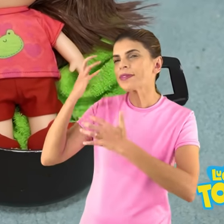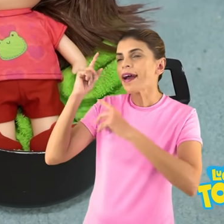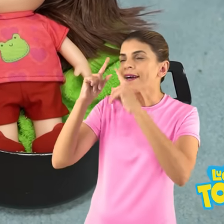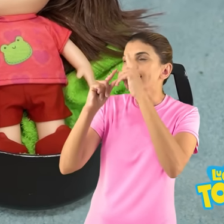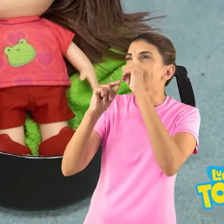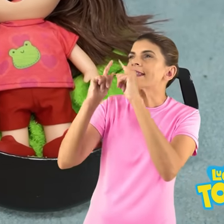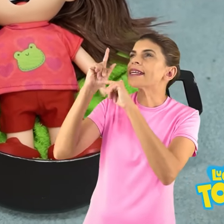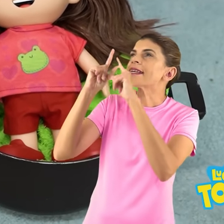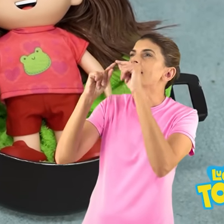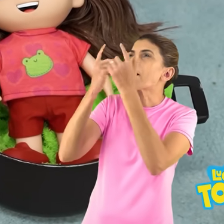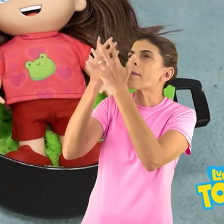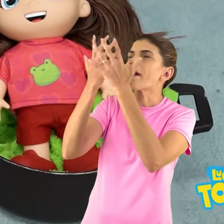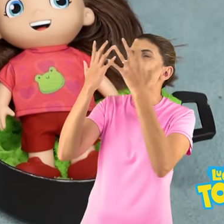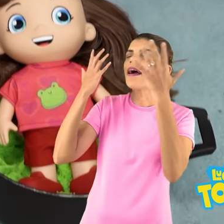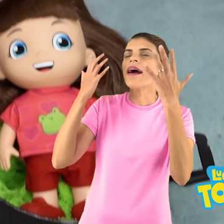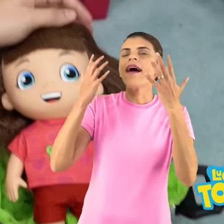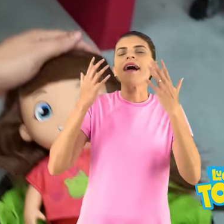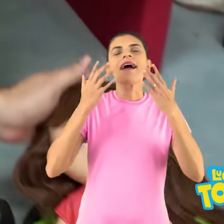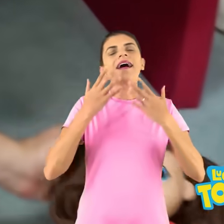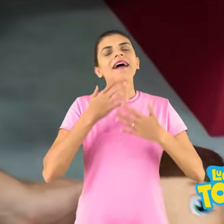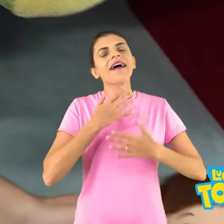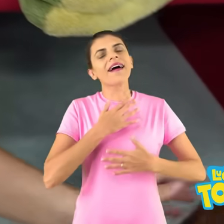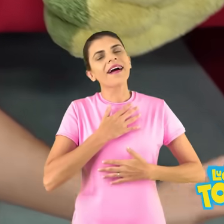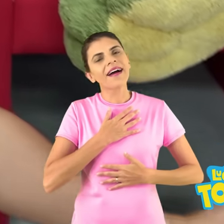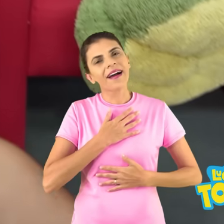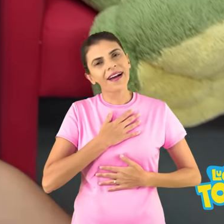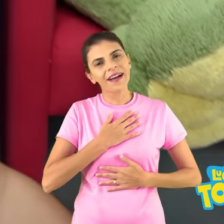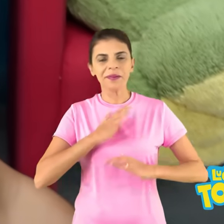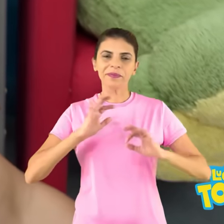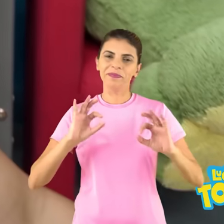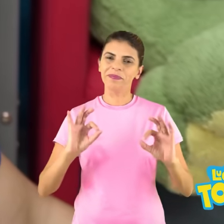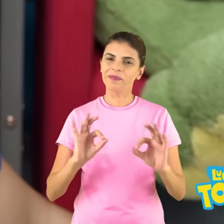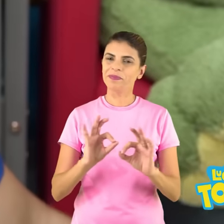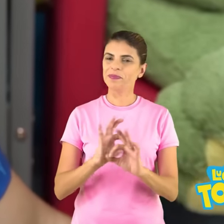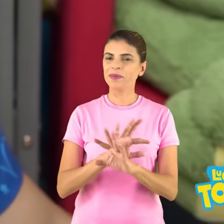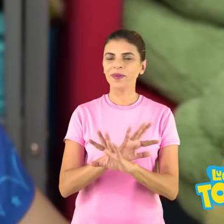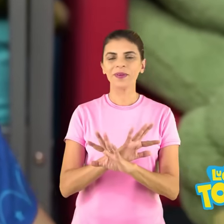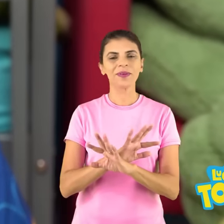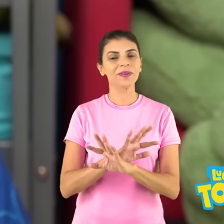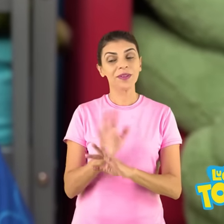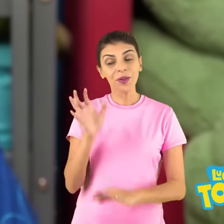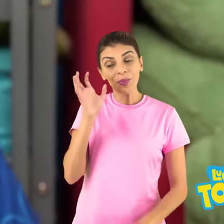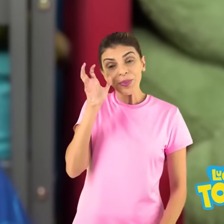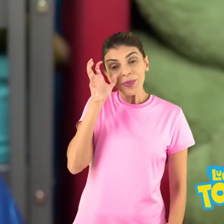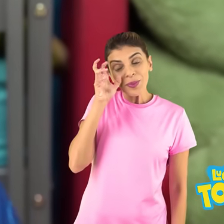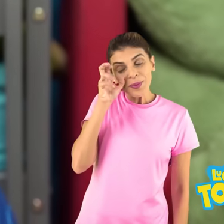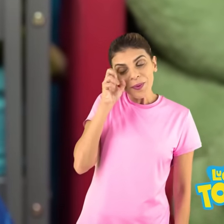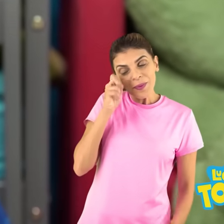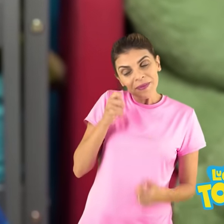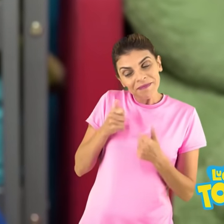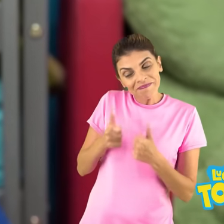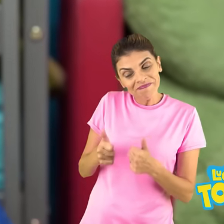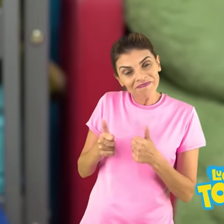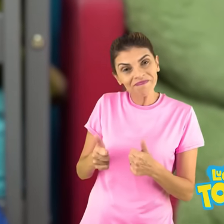estrelinha. Ai. Pronto. Agora é só você dormir, boneca da